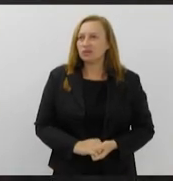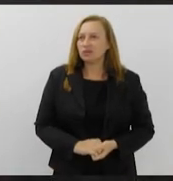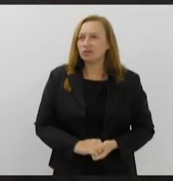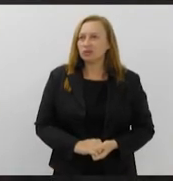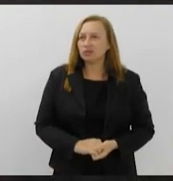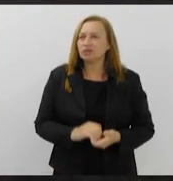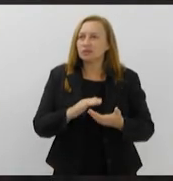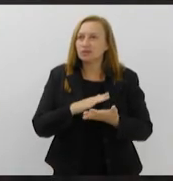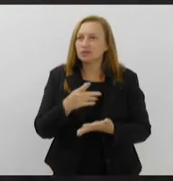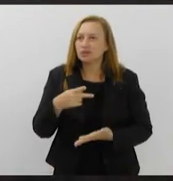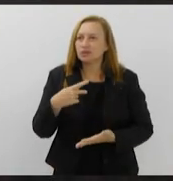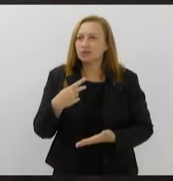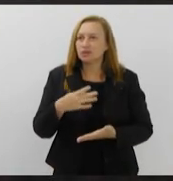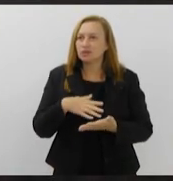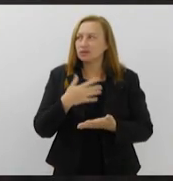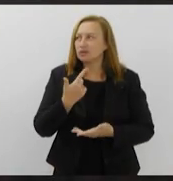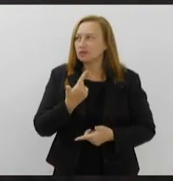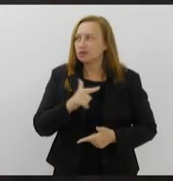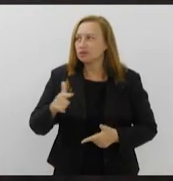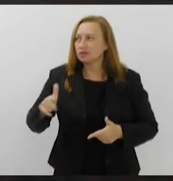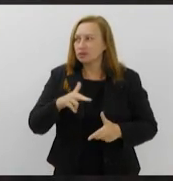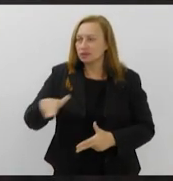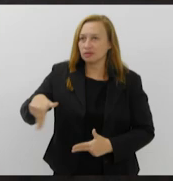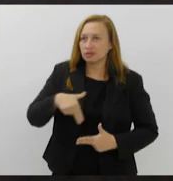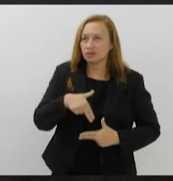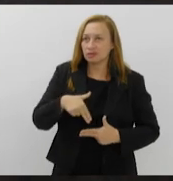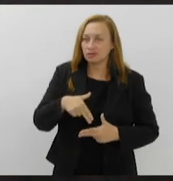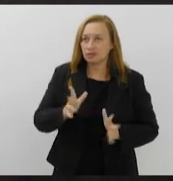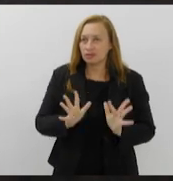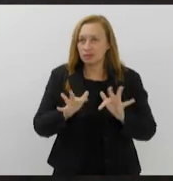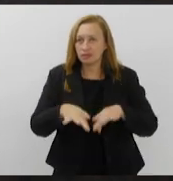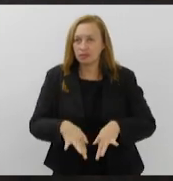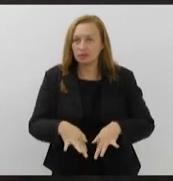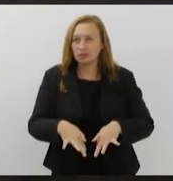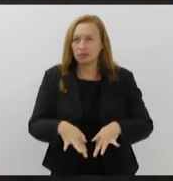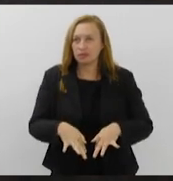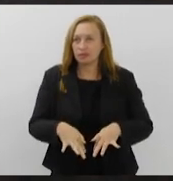Não havendo mais oradores inscritos, a presidência suspende a sessão